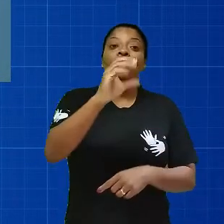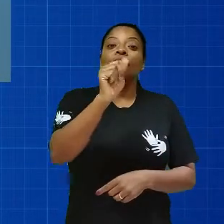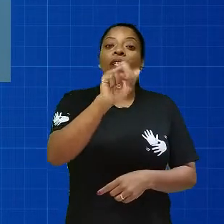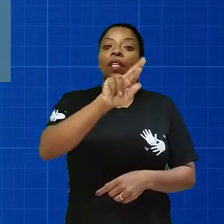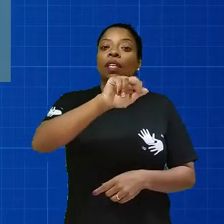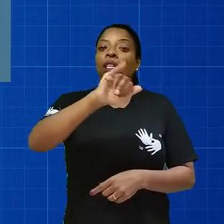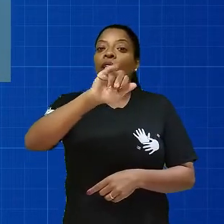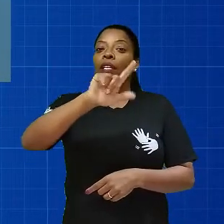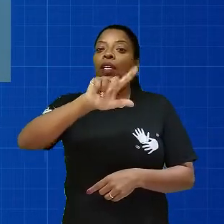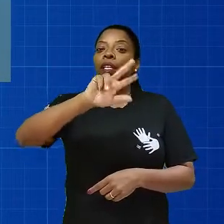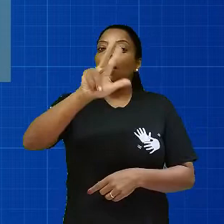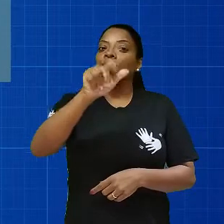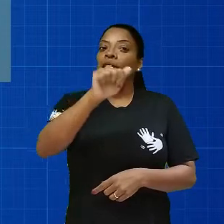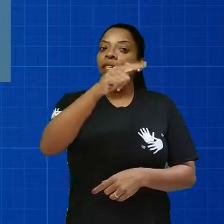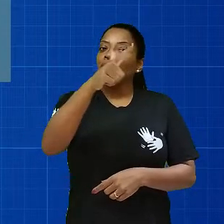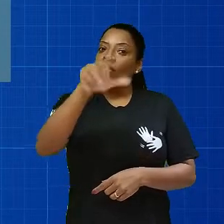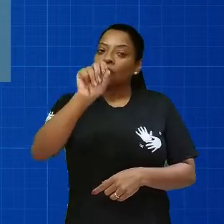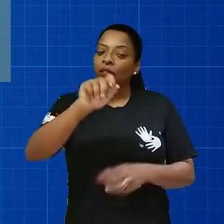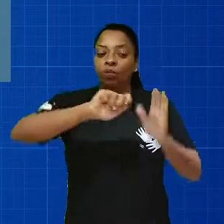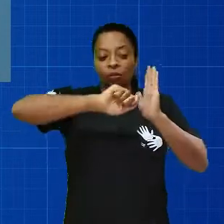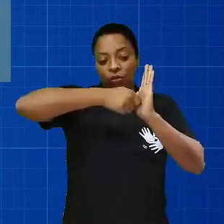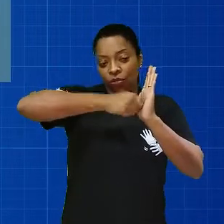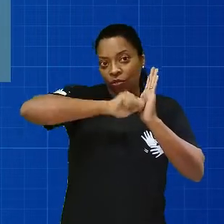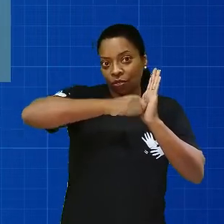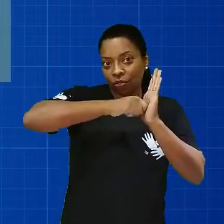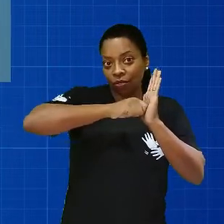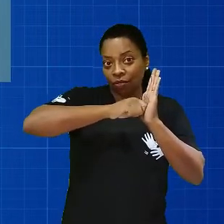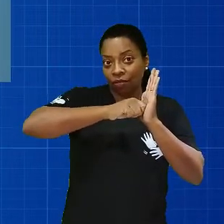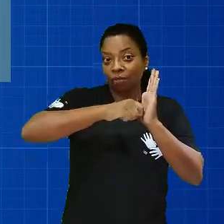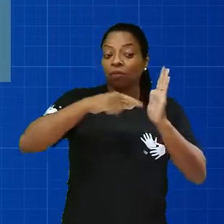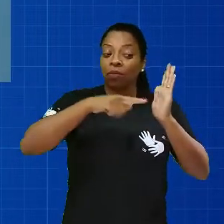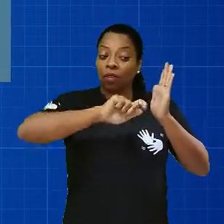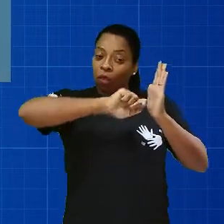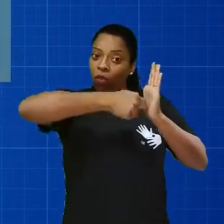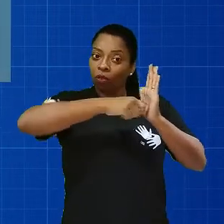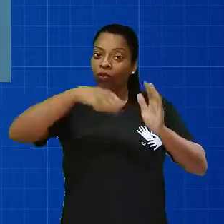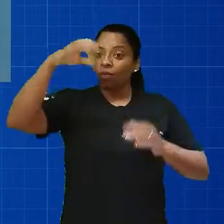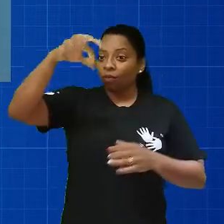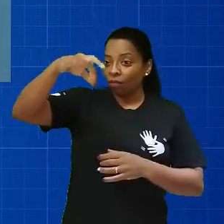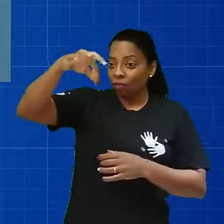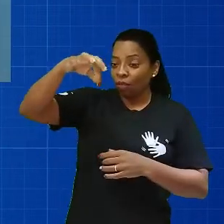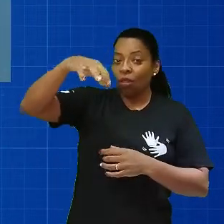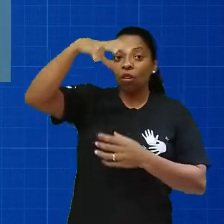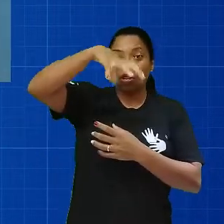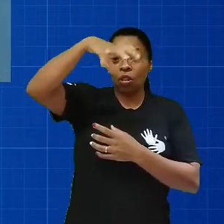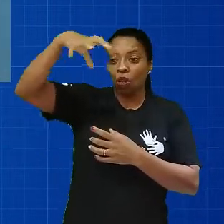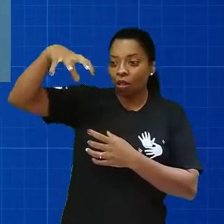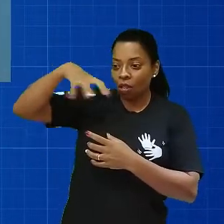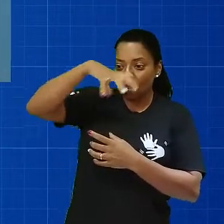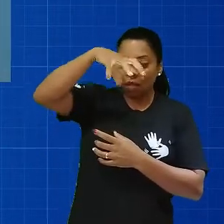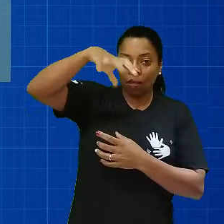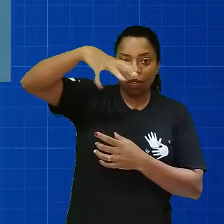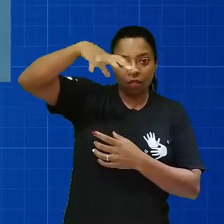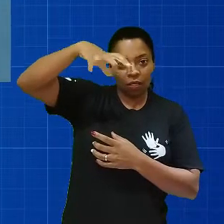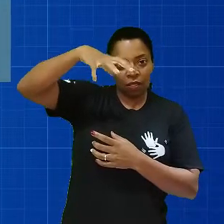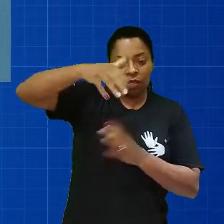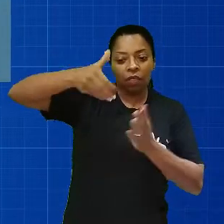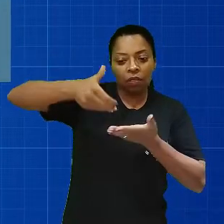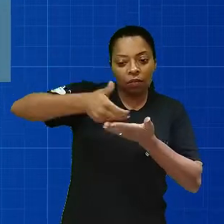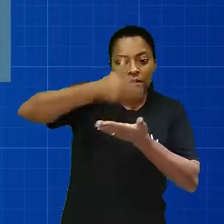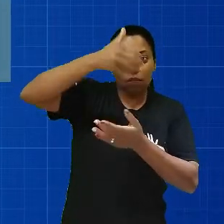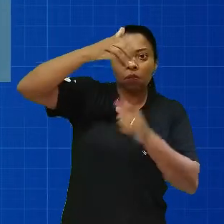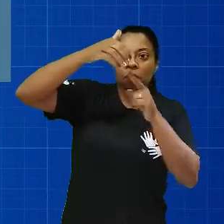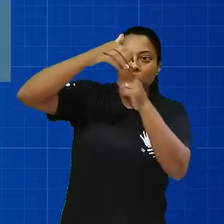carrilhão de chaves. Foi construído com chaves penduradas e uma escumadeira